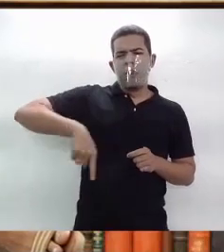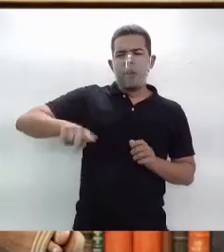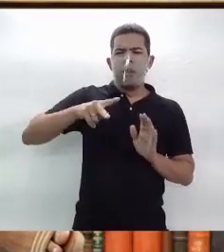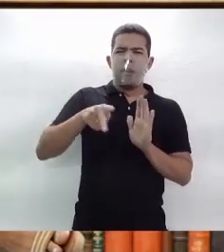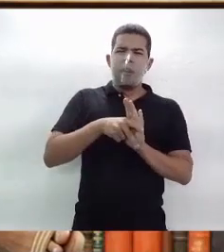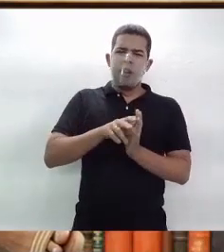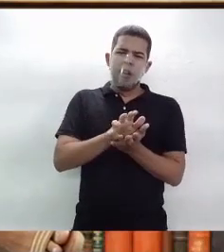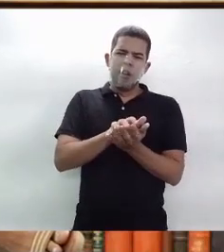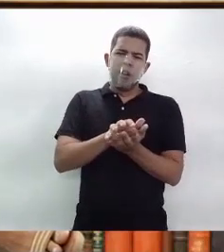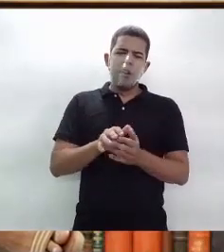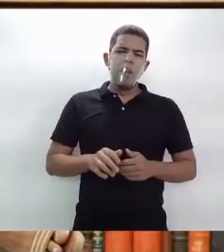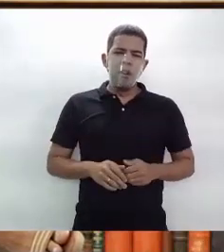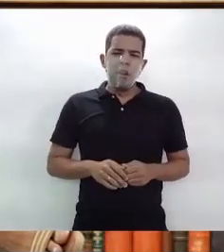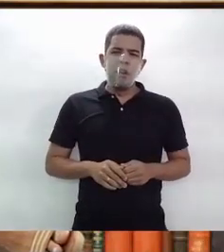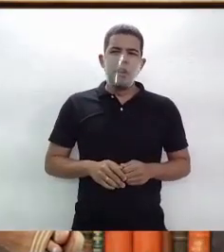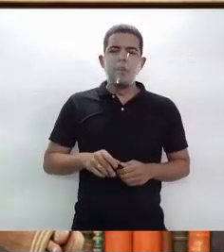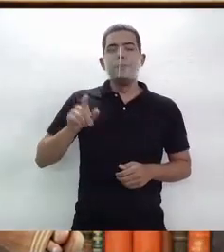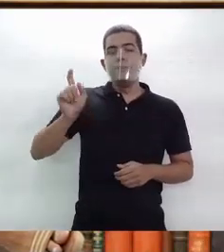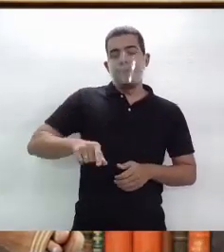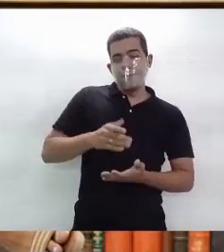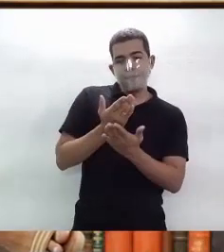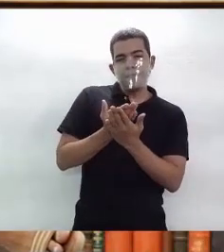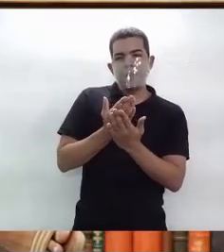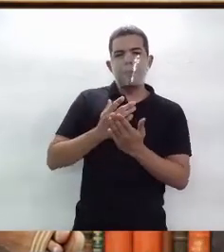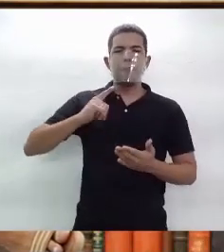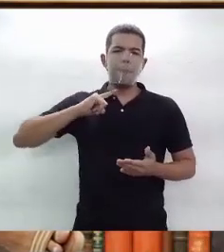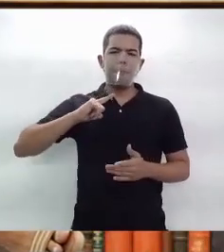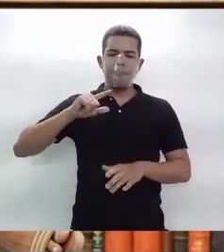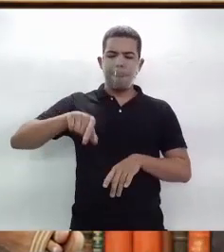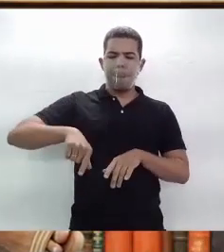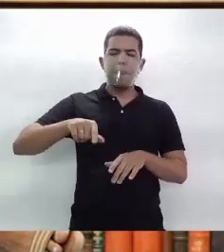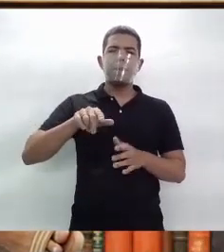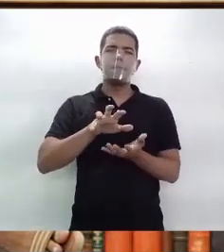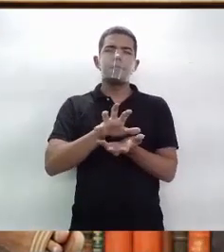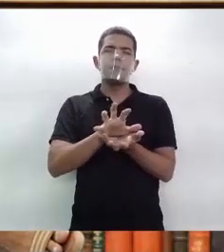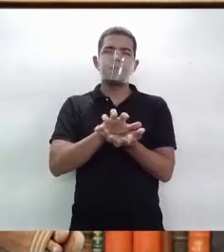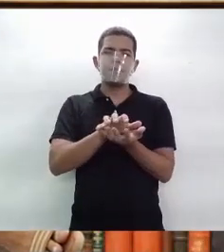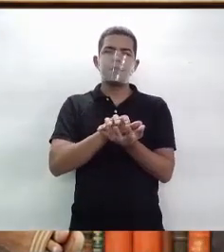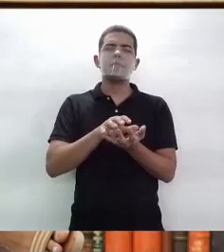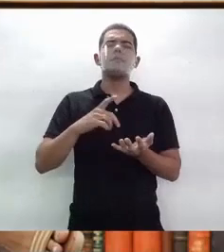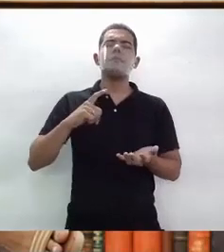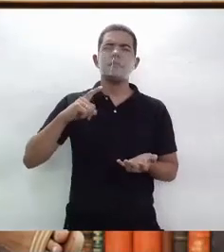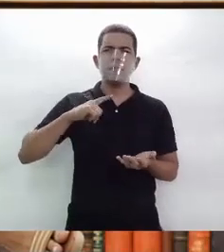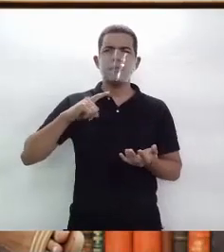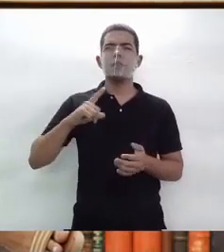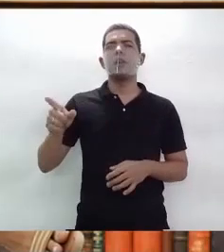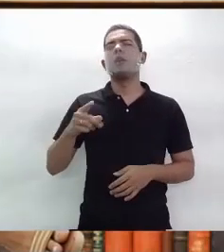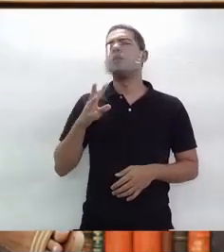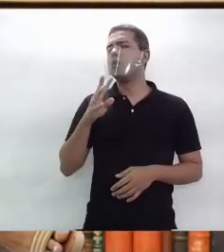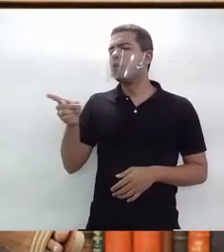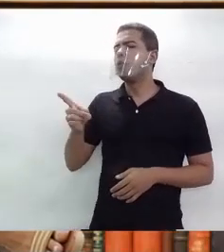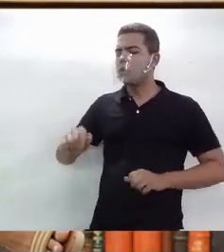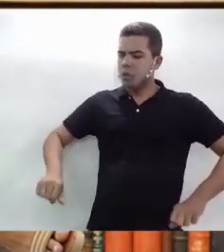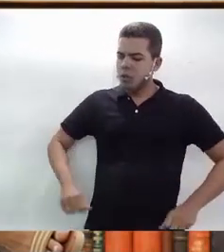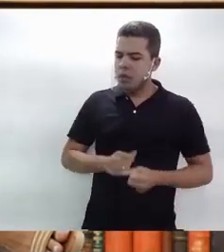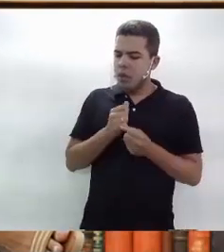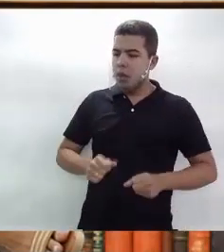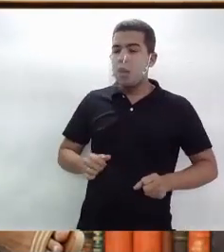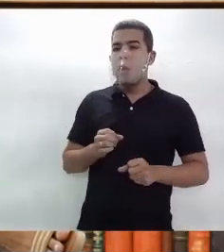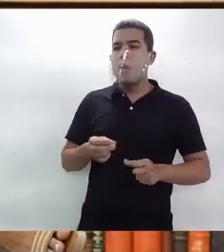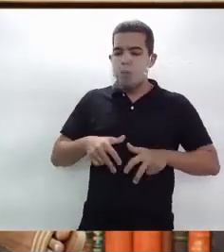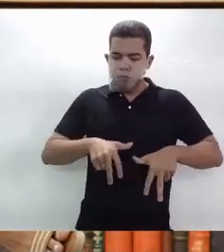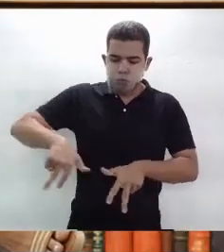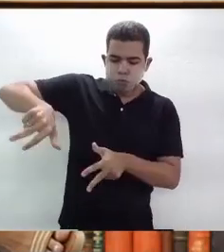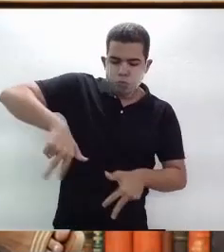nosso. Quando a senhora falou justamente que o estudante pernambucano, claro, em especial, reconhece, isso é uma ciranda, isso é um coco, isso é